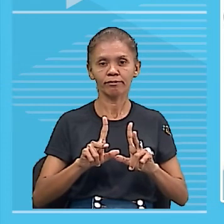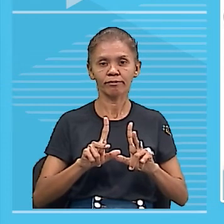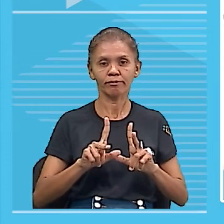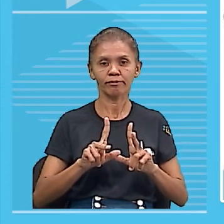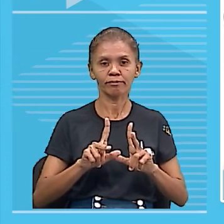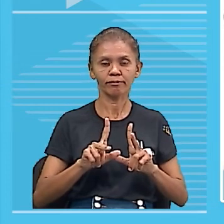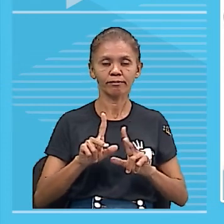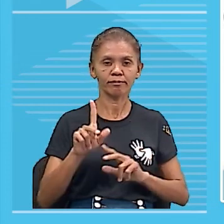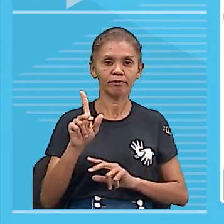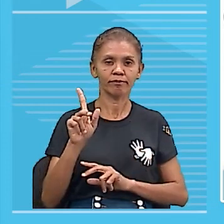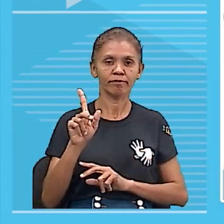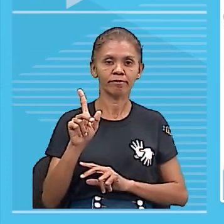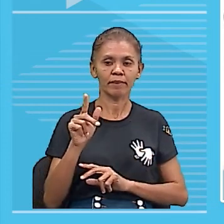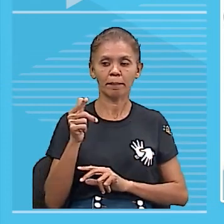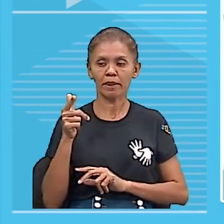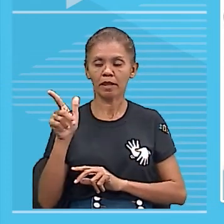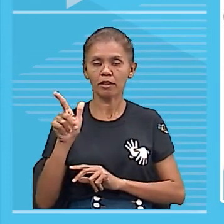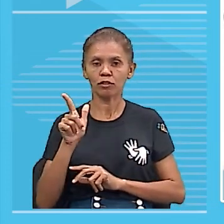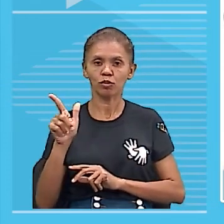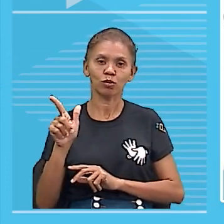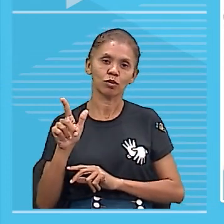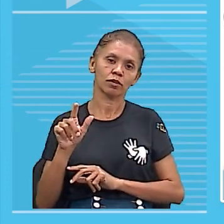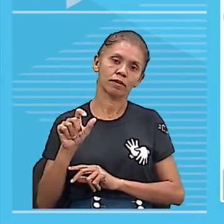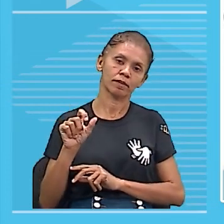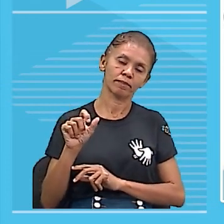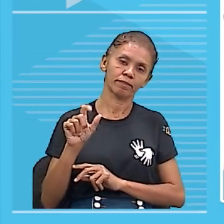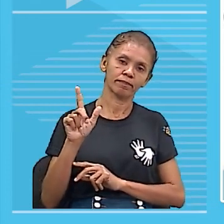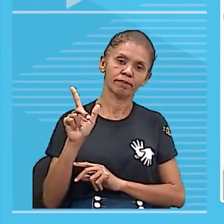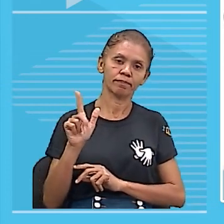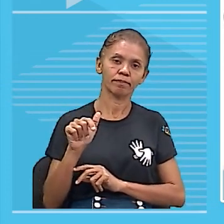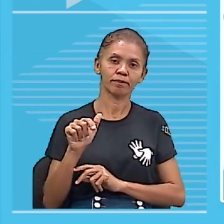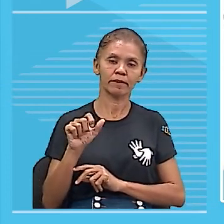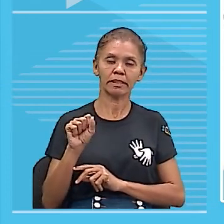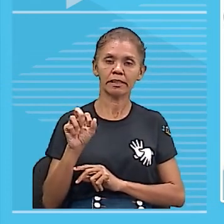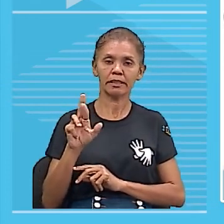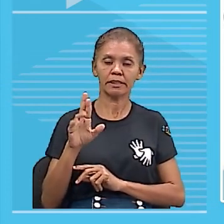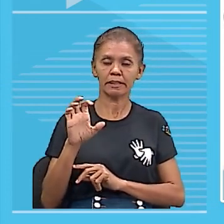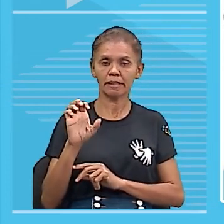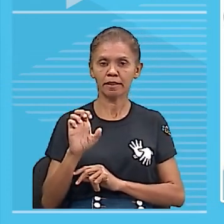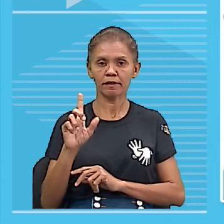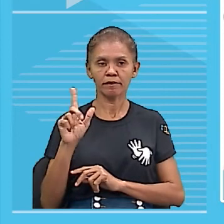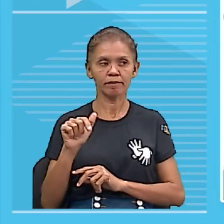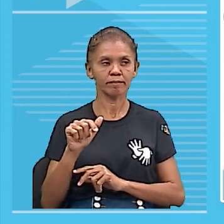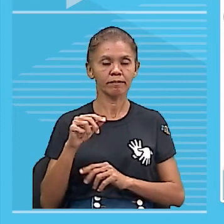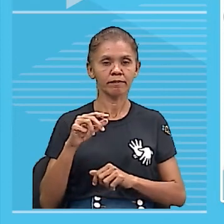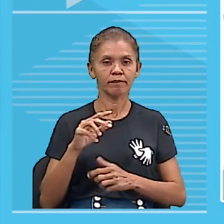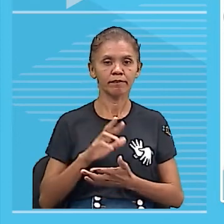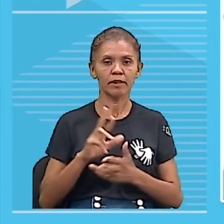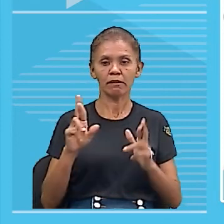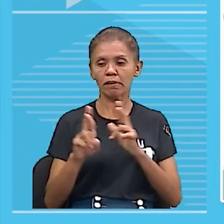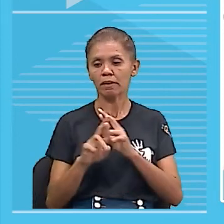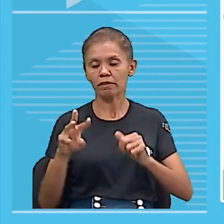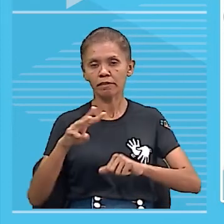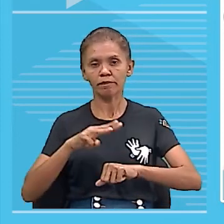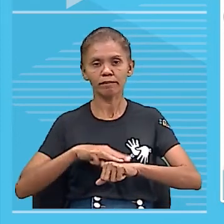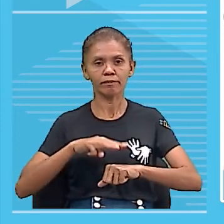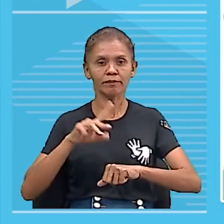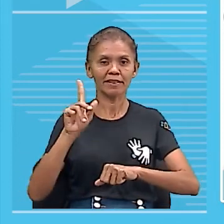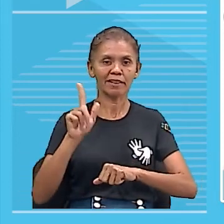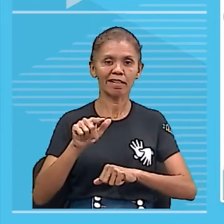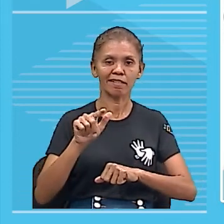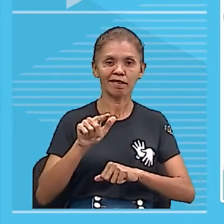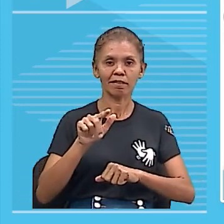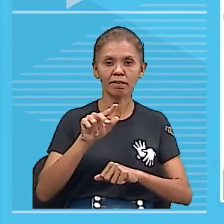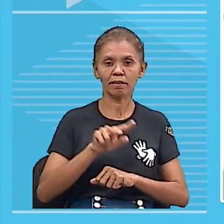dela para a série é matematicamente é essa você vai ter uma soma só que